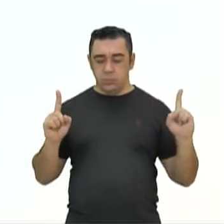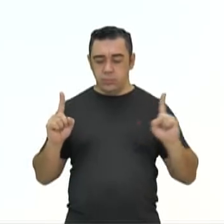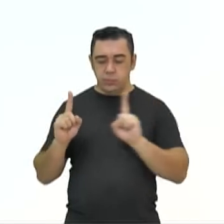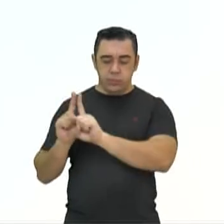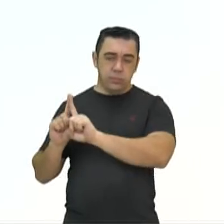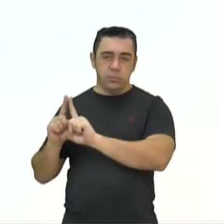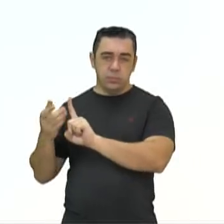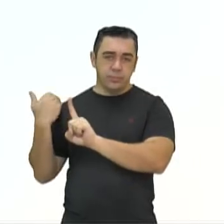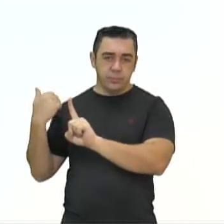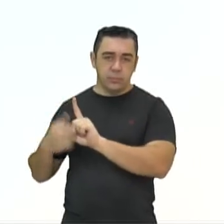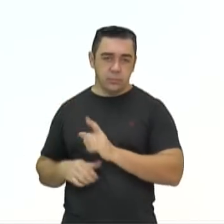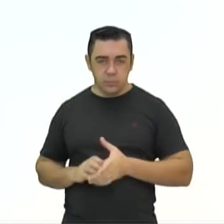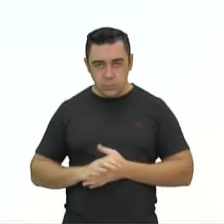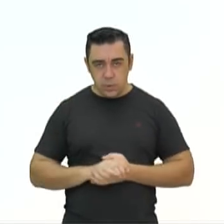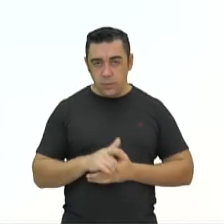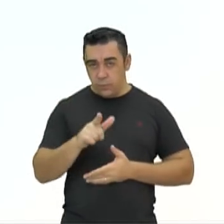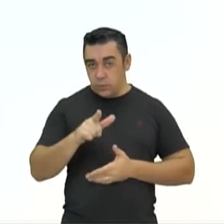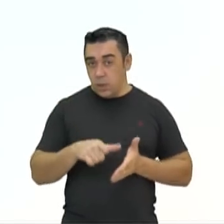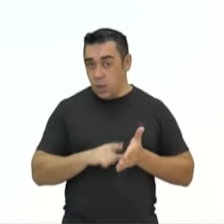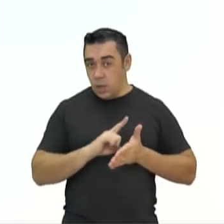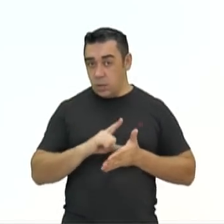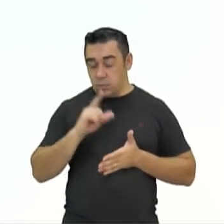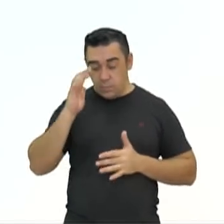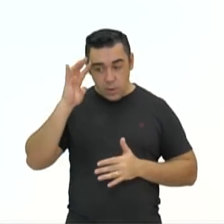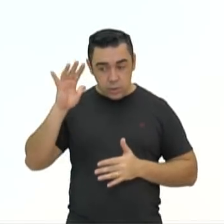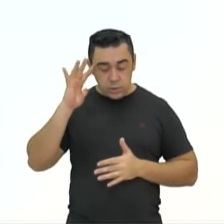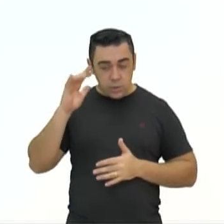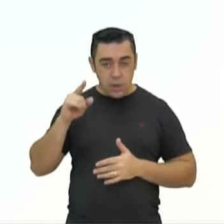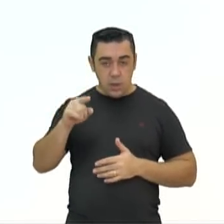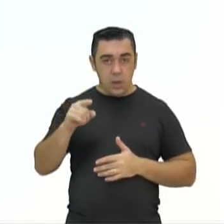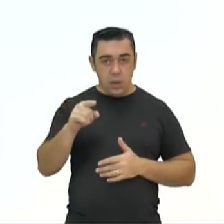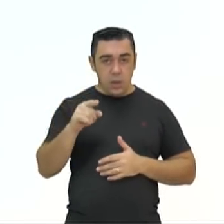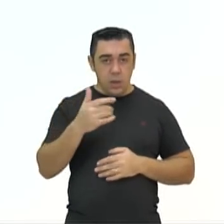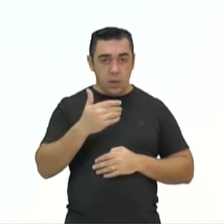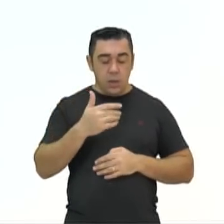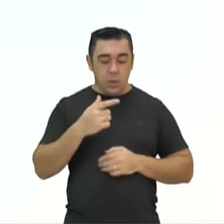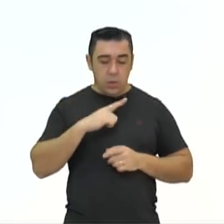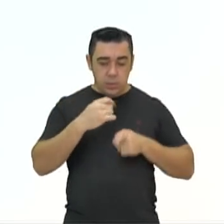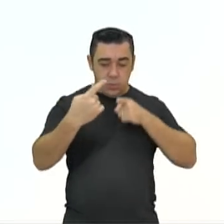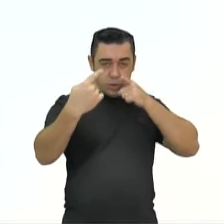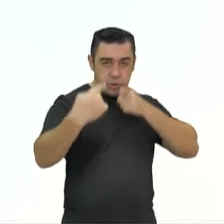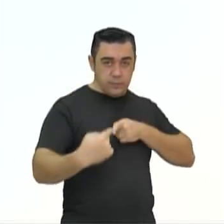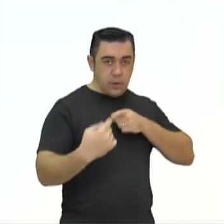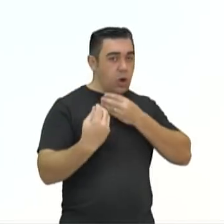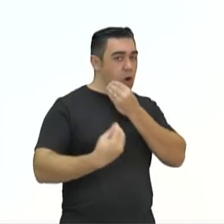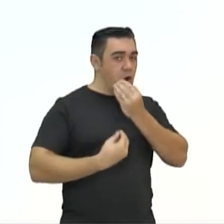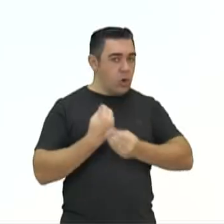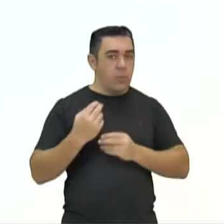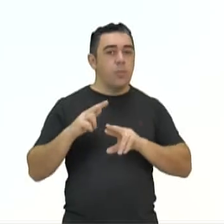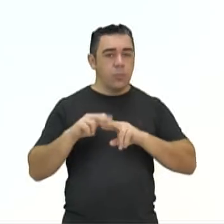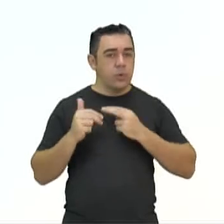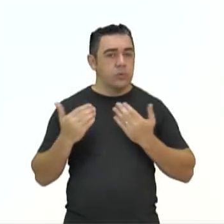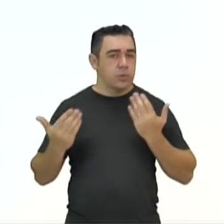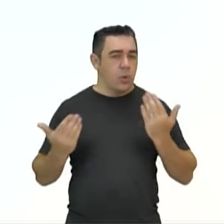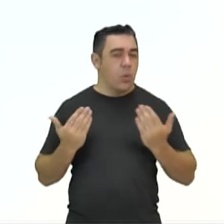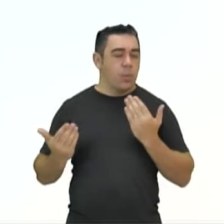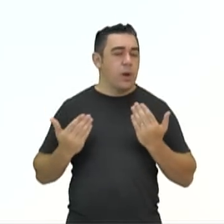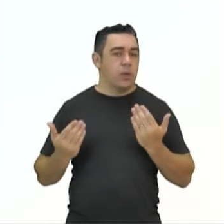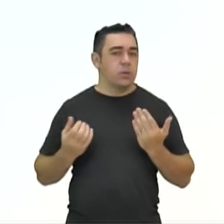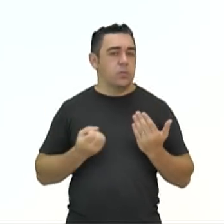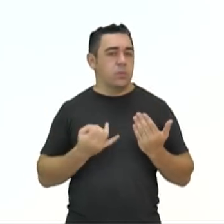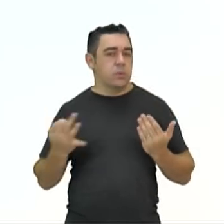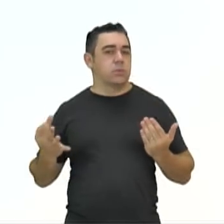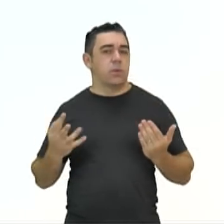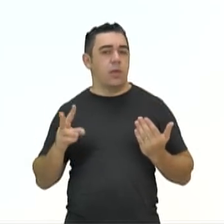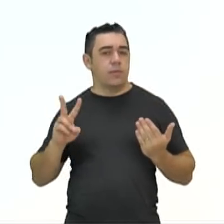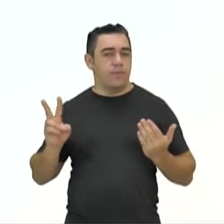que prever a jogada de ataque do teu adversário. Né? Por isso que tem o valor comparativo das peças. Mas aqui é só